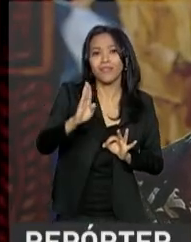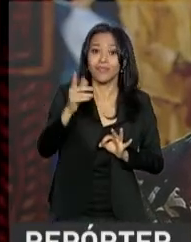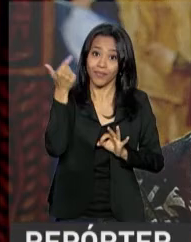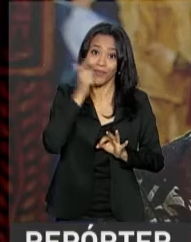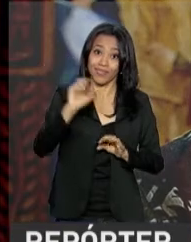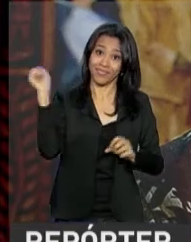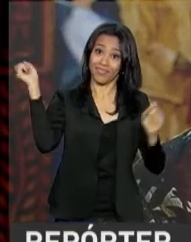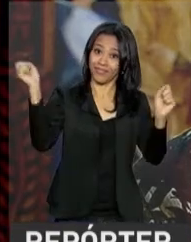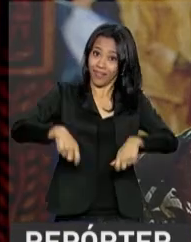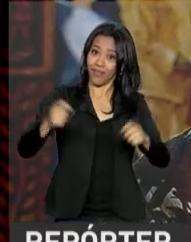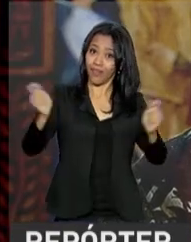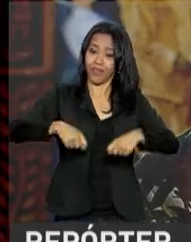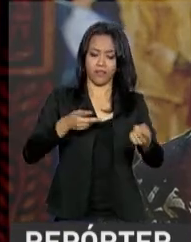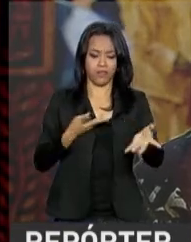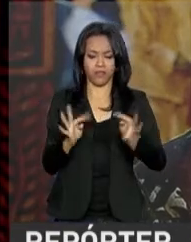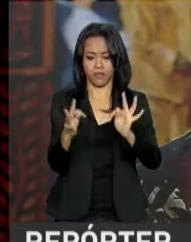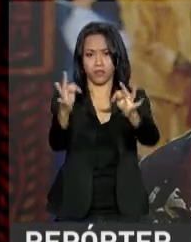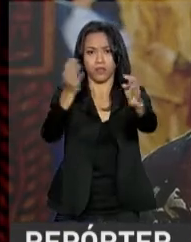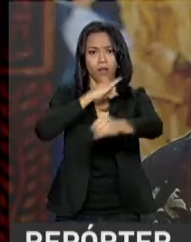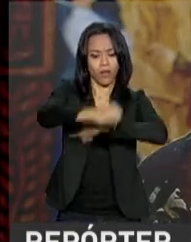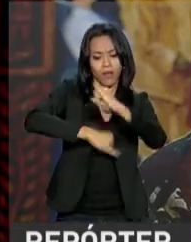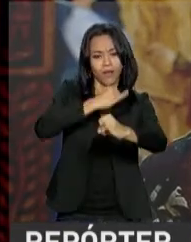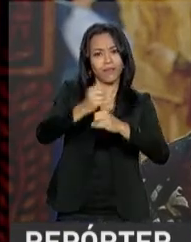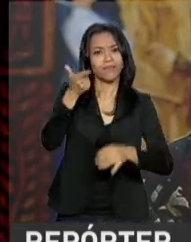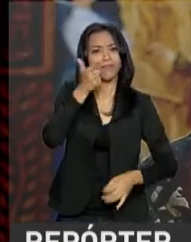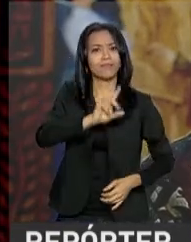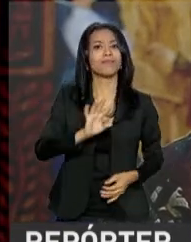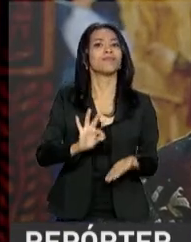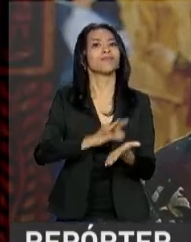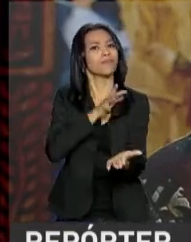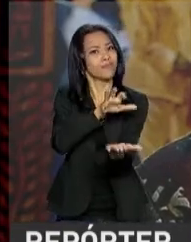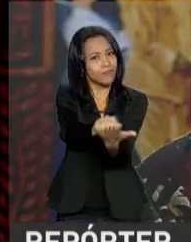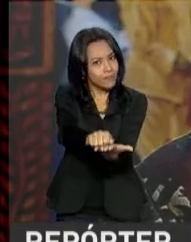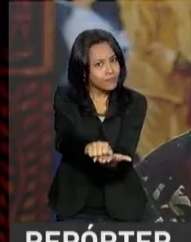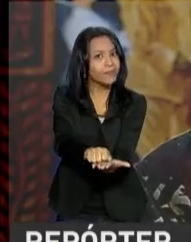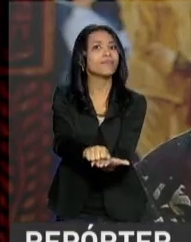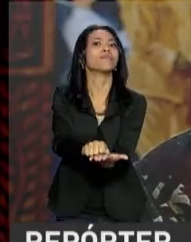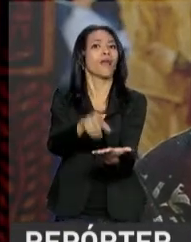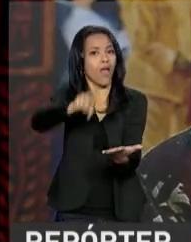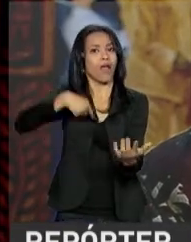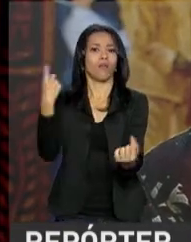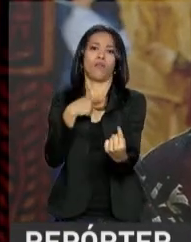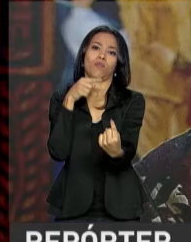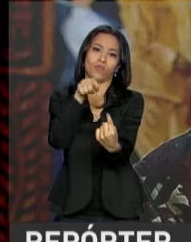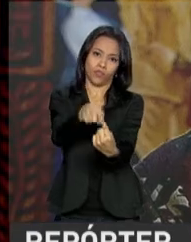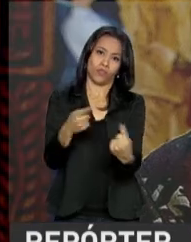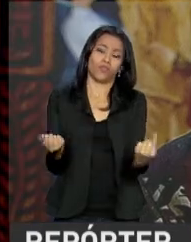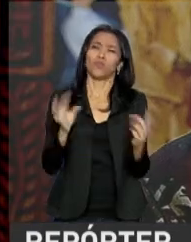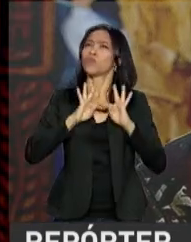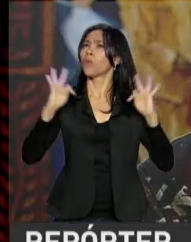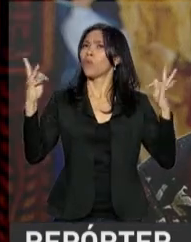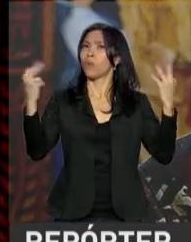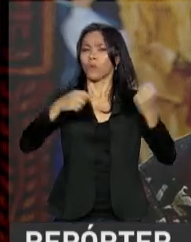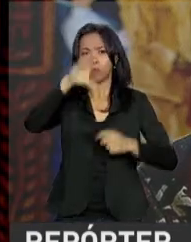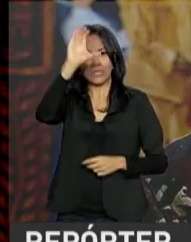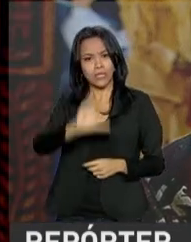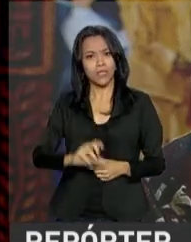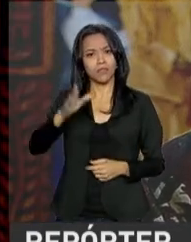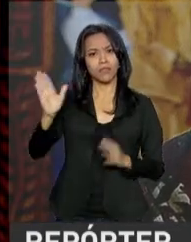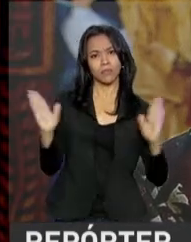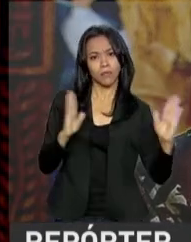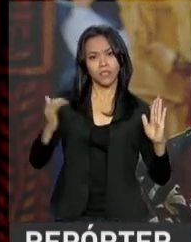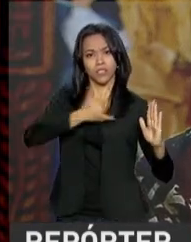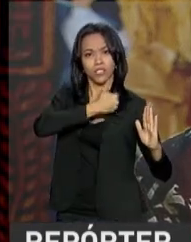chegando gradualmente com dificuldade mas tá chegando exatamente o nosso objetivo entregar todos os cidadãos dessa faixa etária